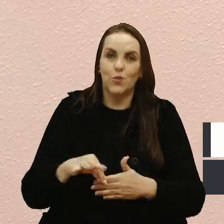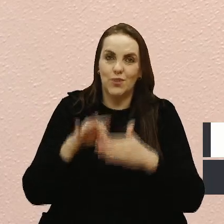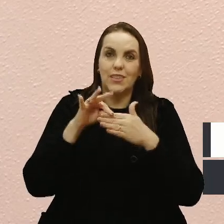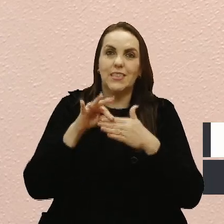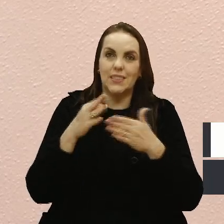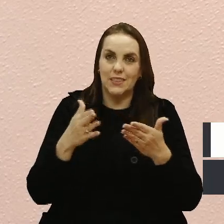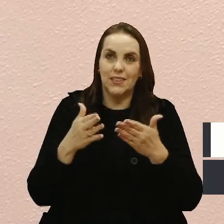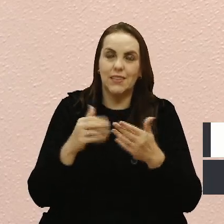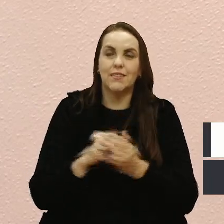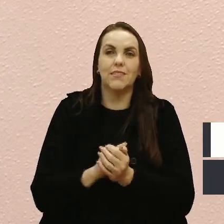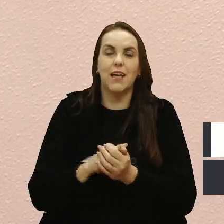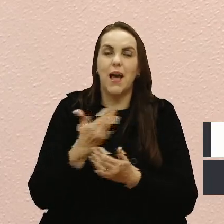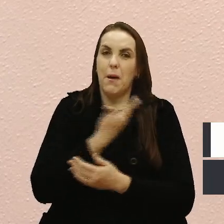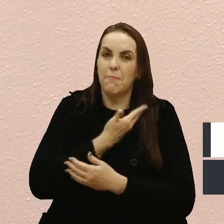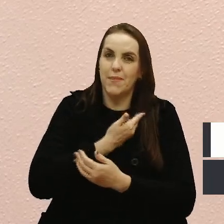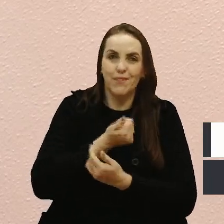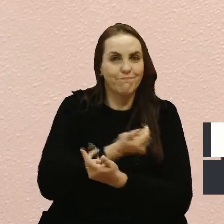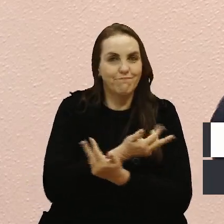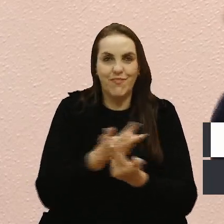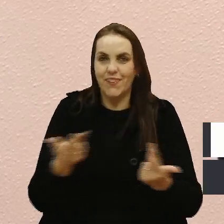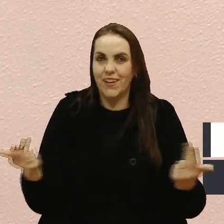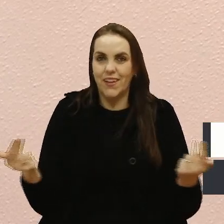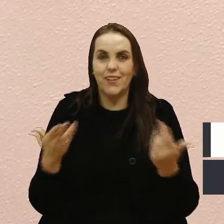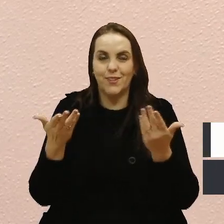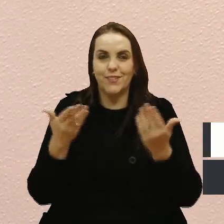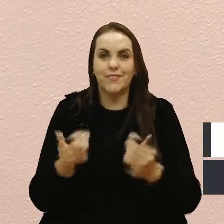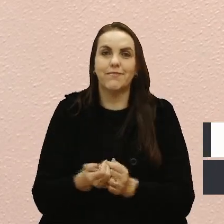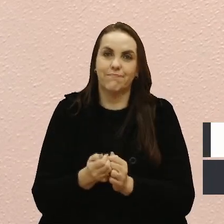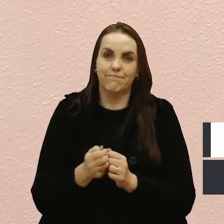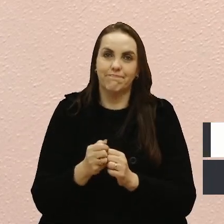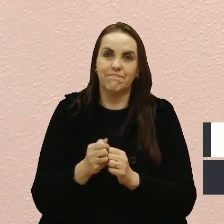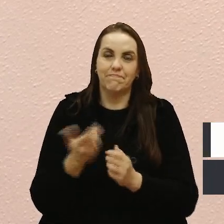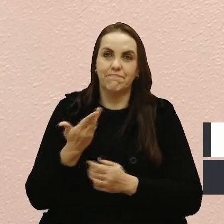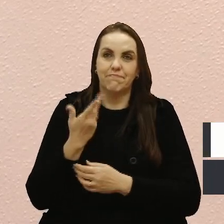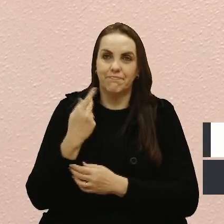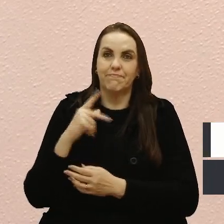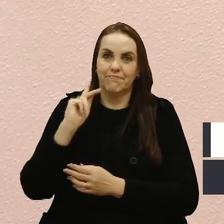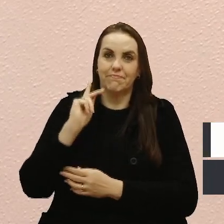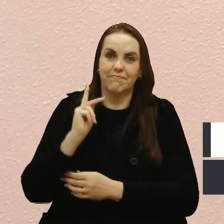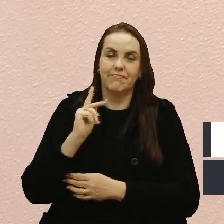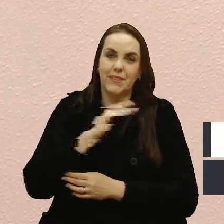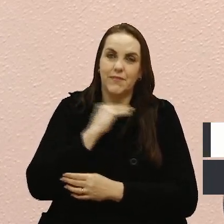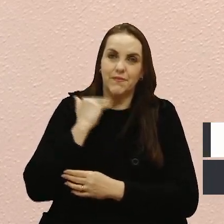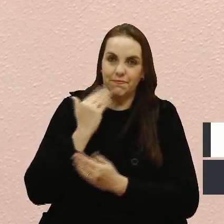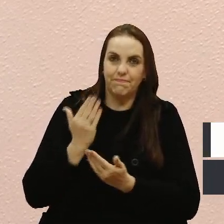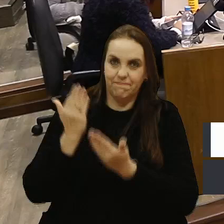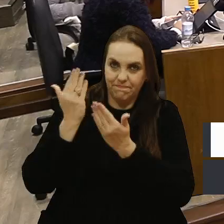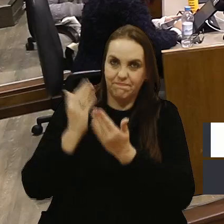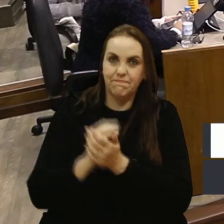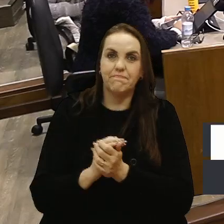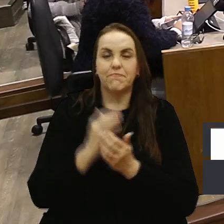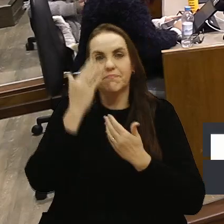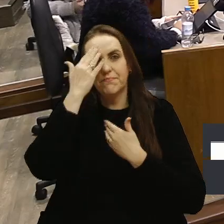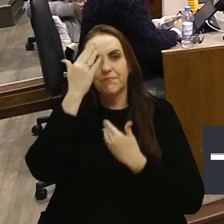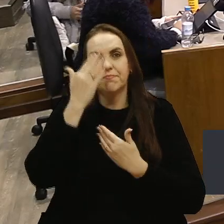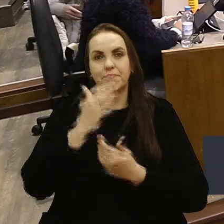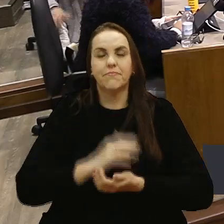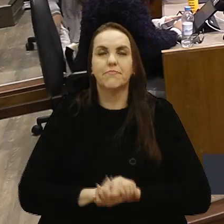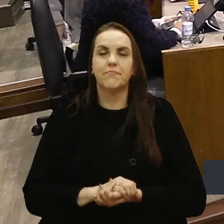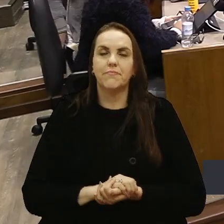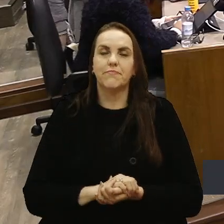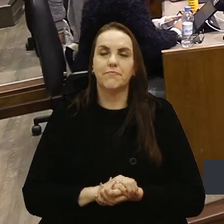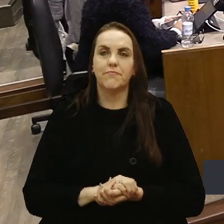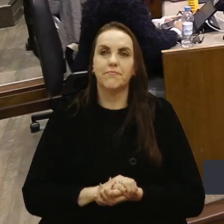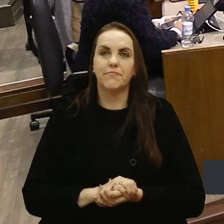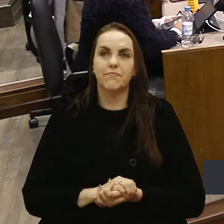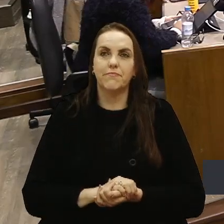um leque de amigos, né, em função da sua partida. Muito obrigado. Próximo inscrito,